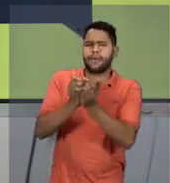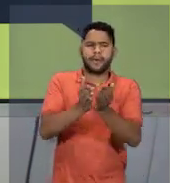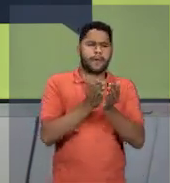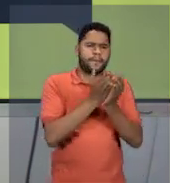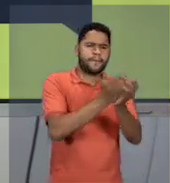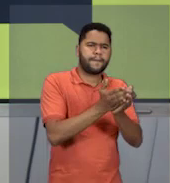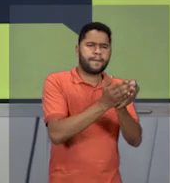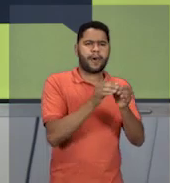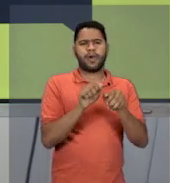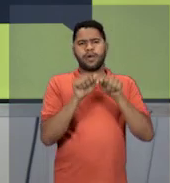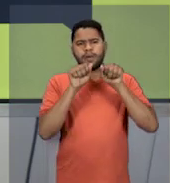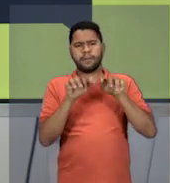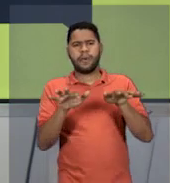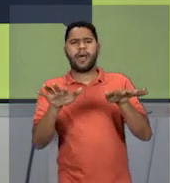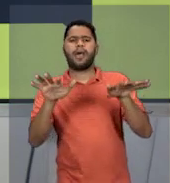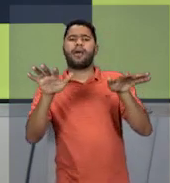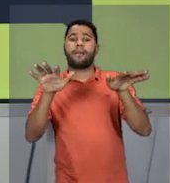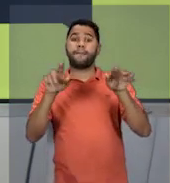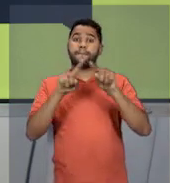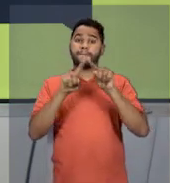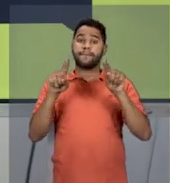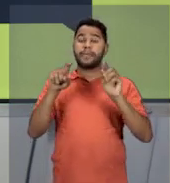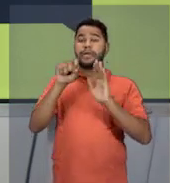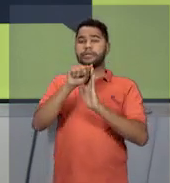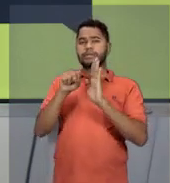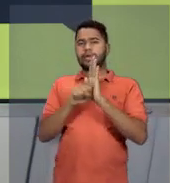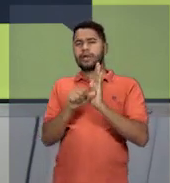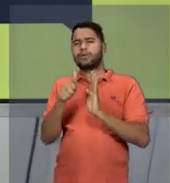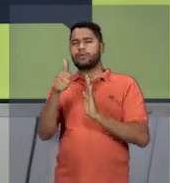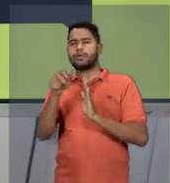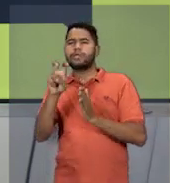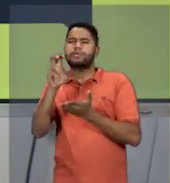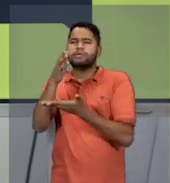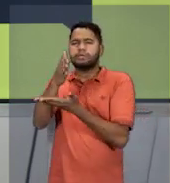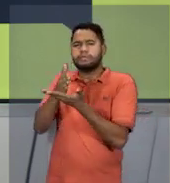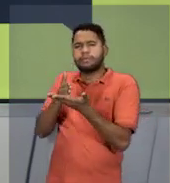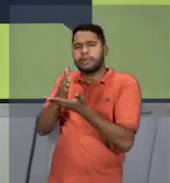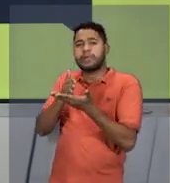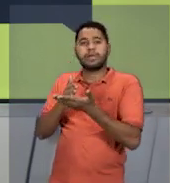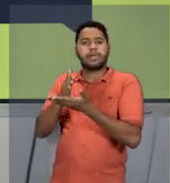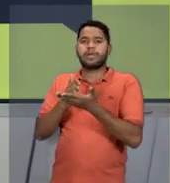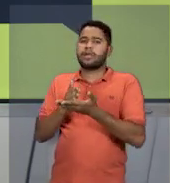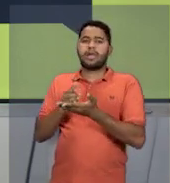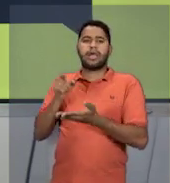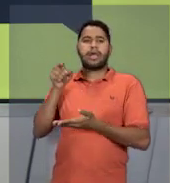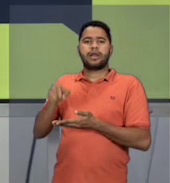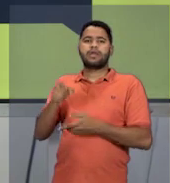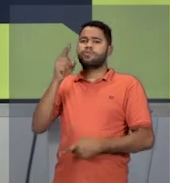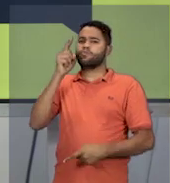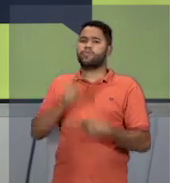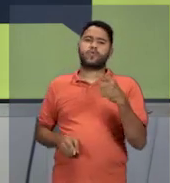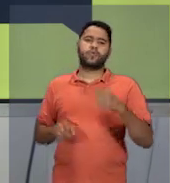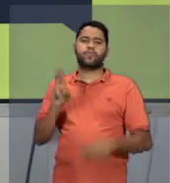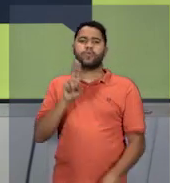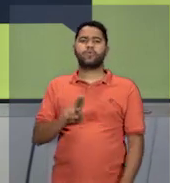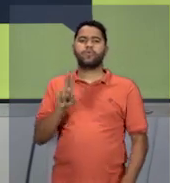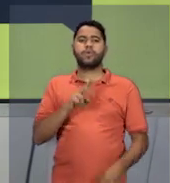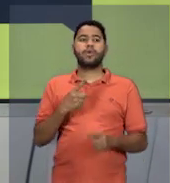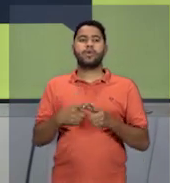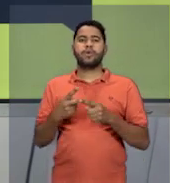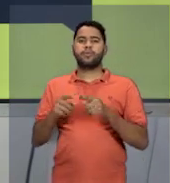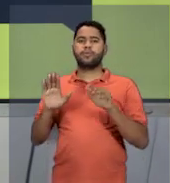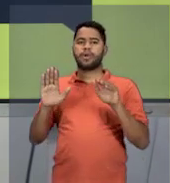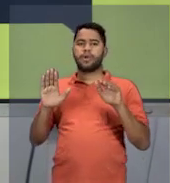Porém, na metade do século XV, o mar Mediterrâneo ele é proibido de ser utilizado porque ele foi